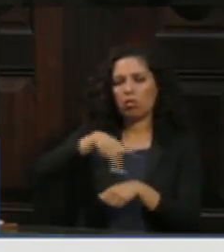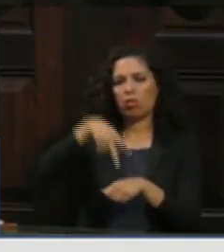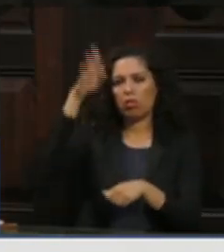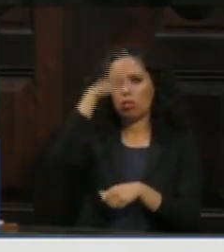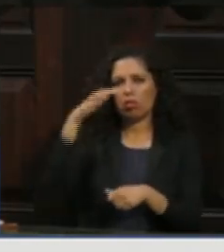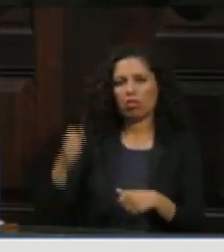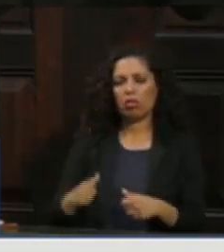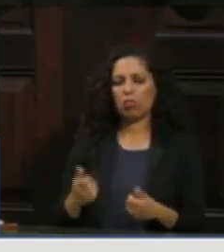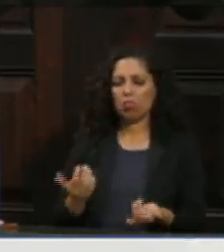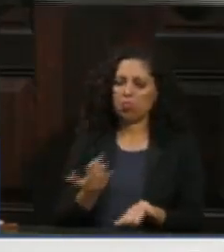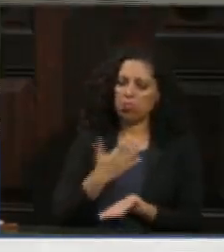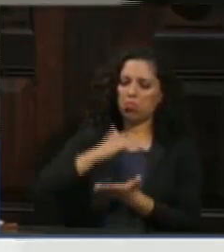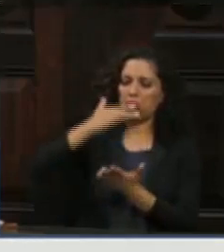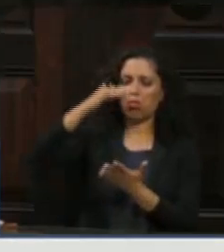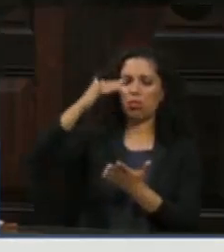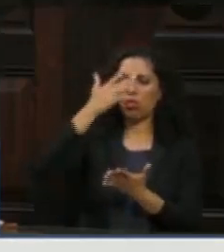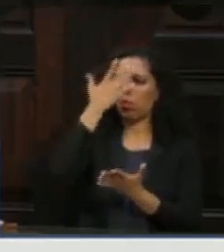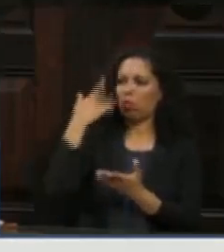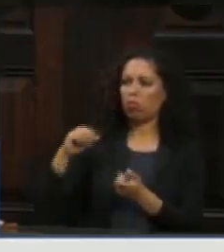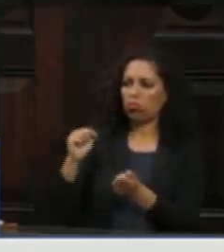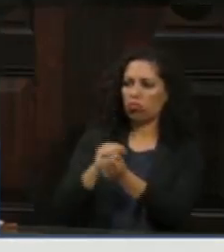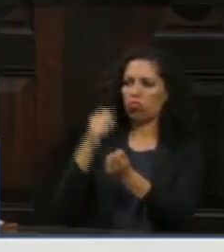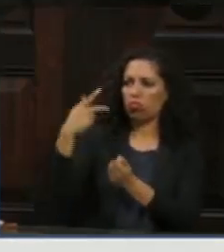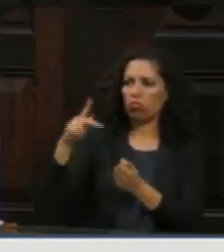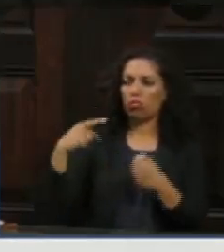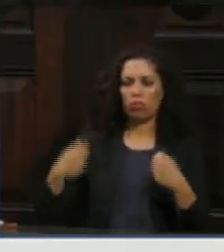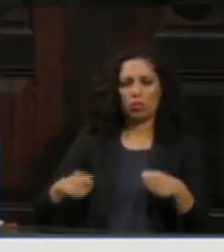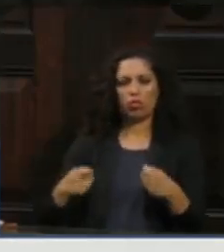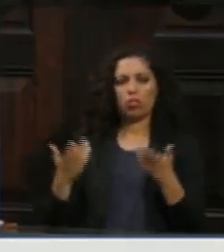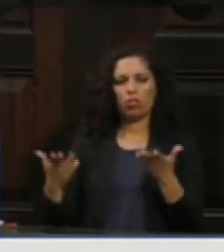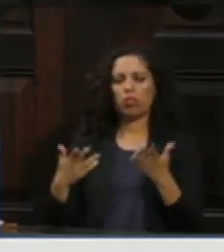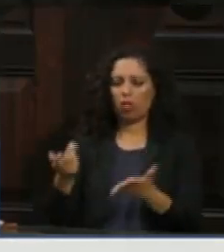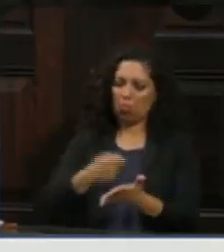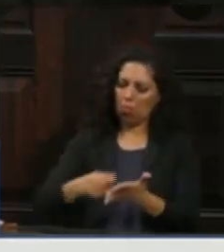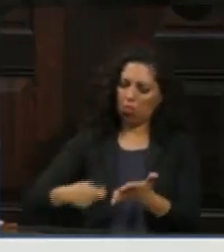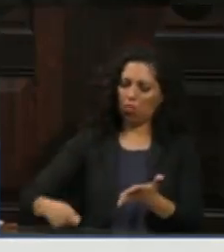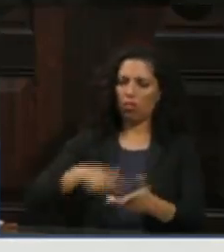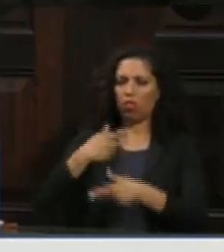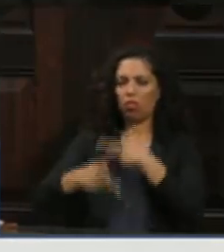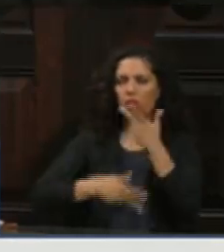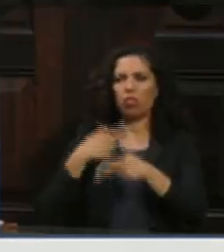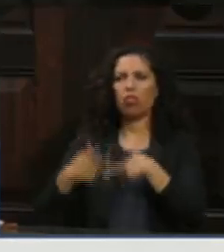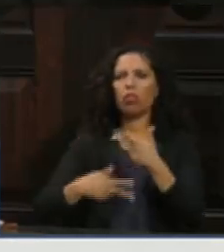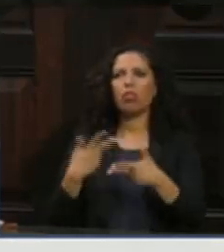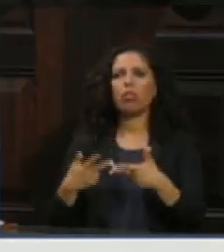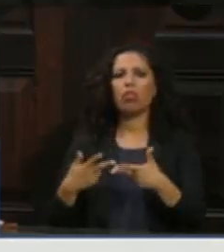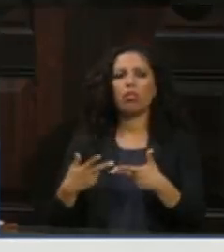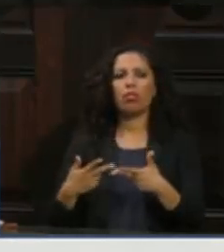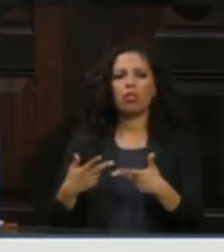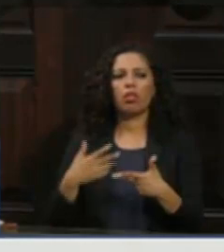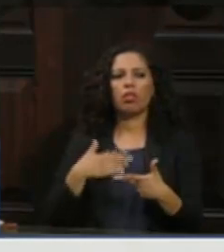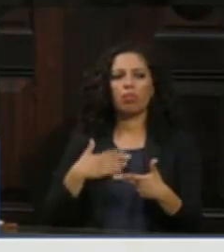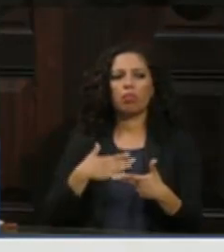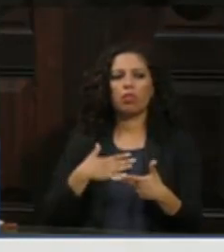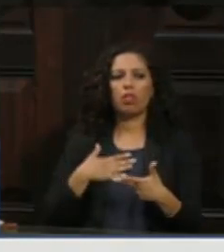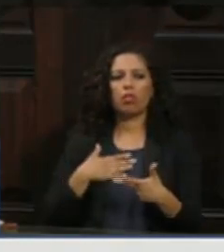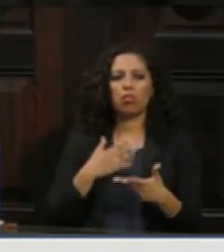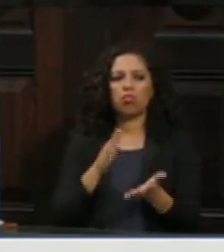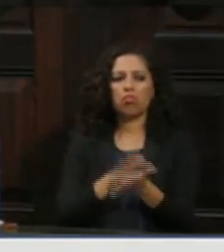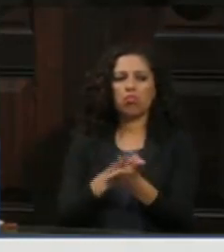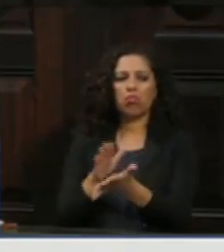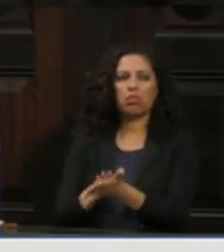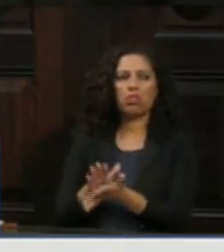vida melhor para todos nós, em defesa do socialismo, porque o socialismo não é só uma forma de governo, o socialismo também